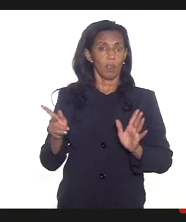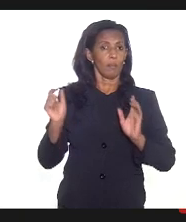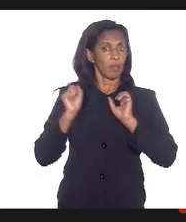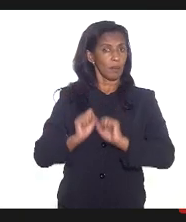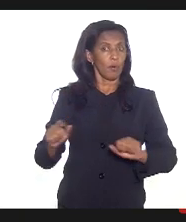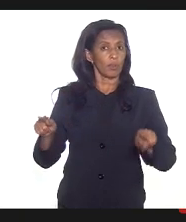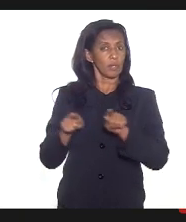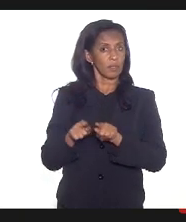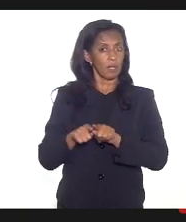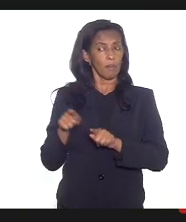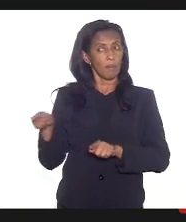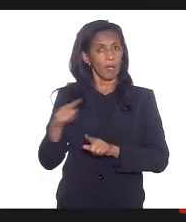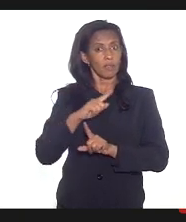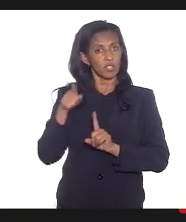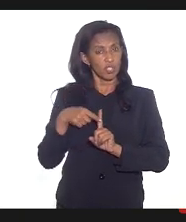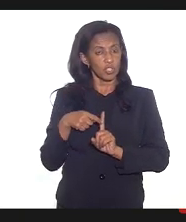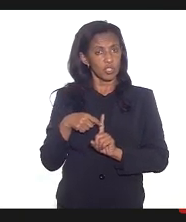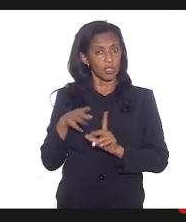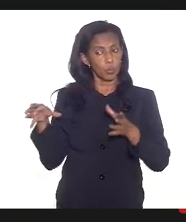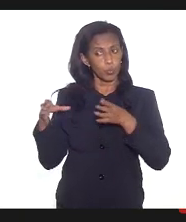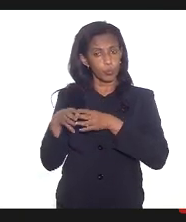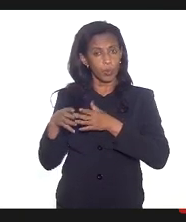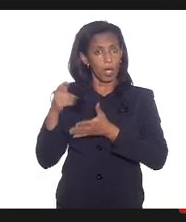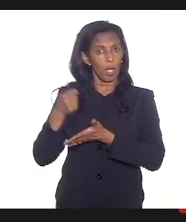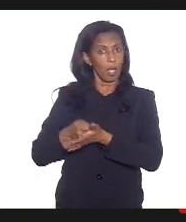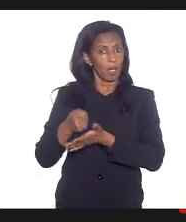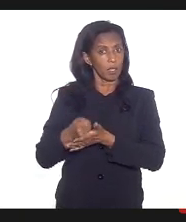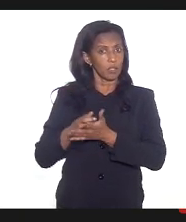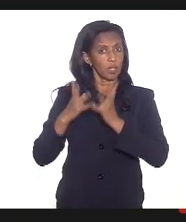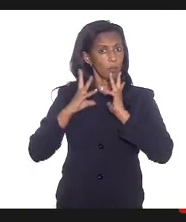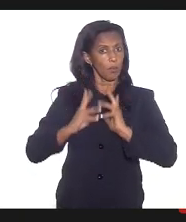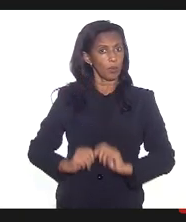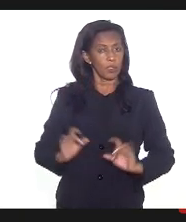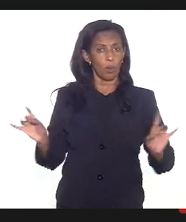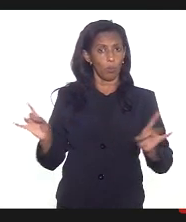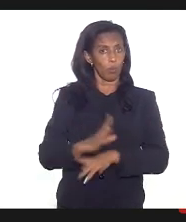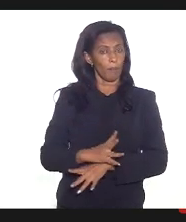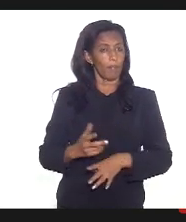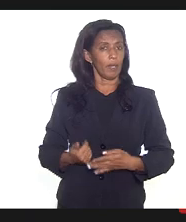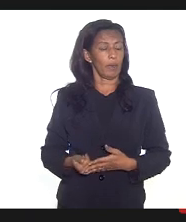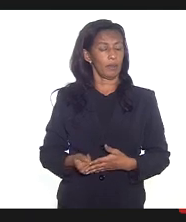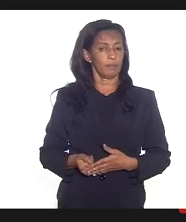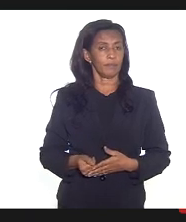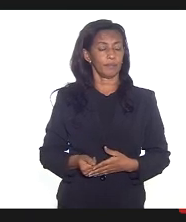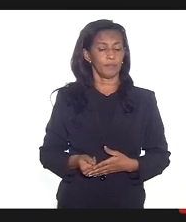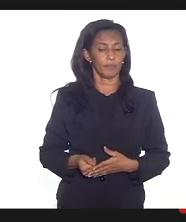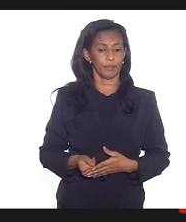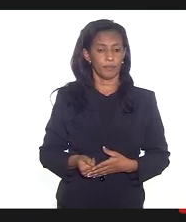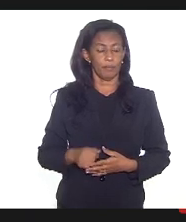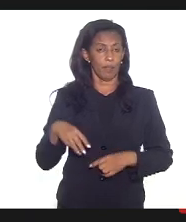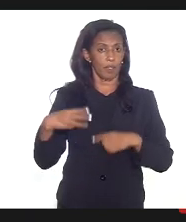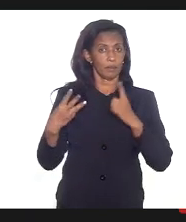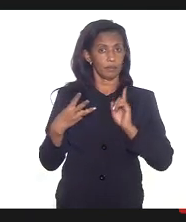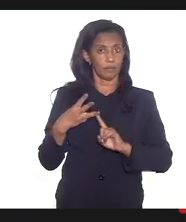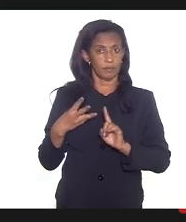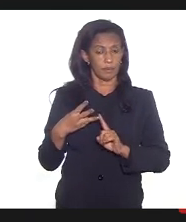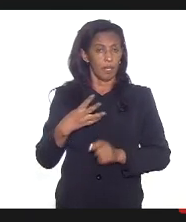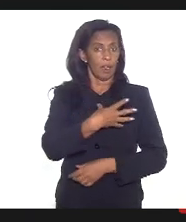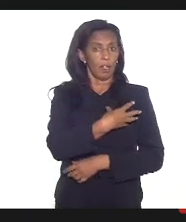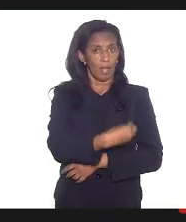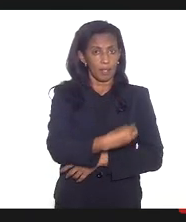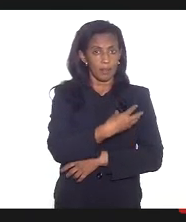também para essa gestantes garantir a imunização completa o quanto antes terceiro